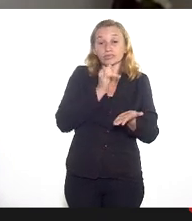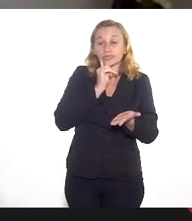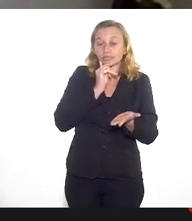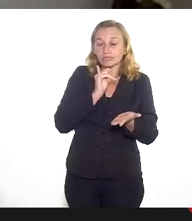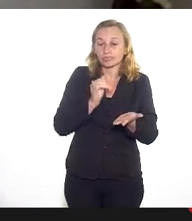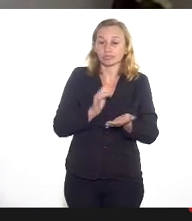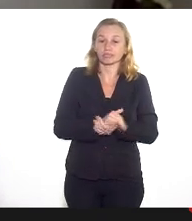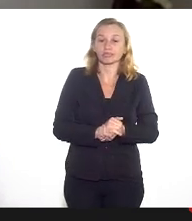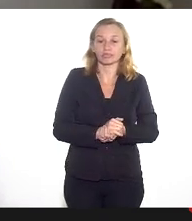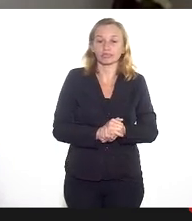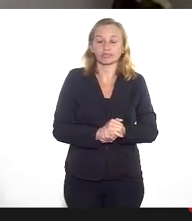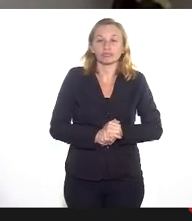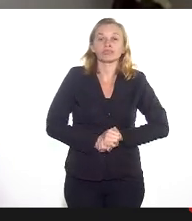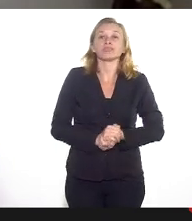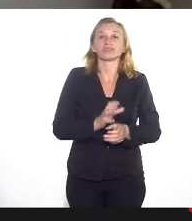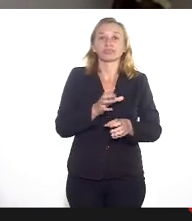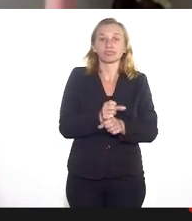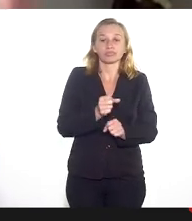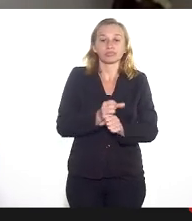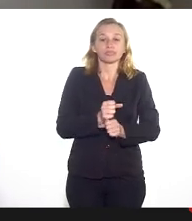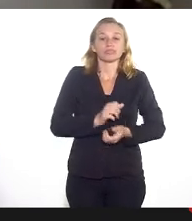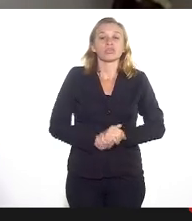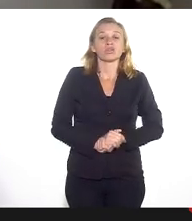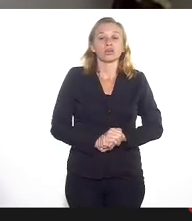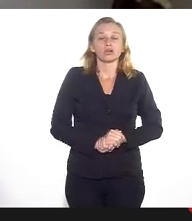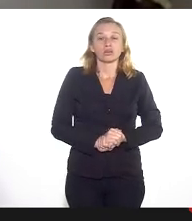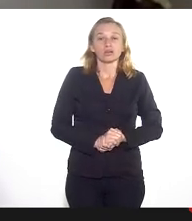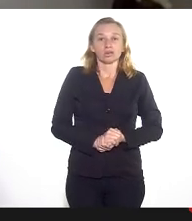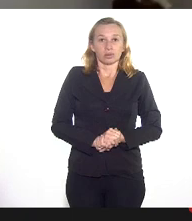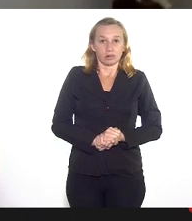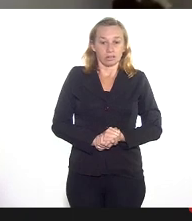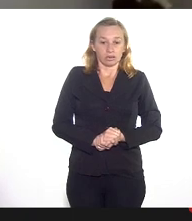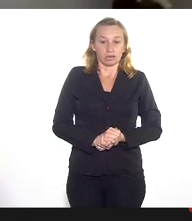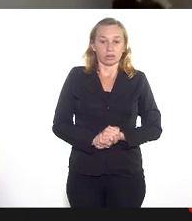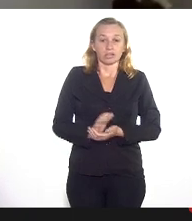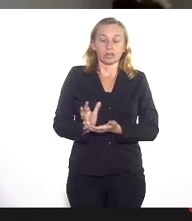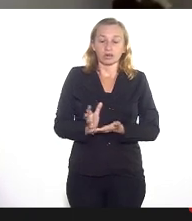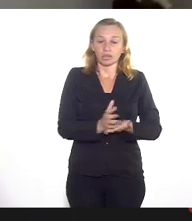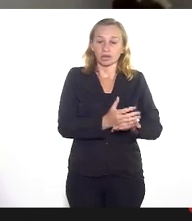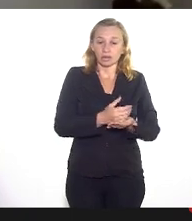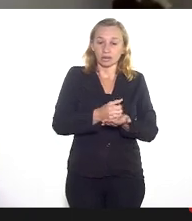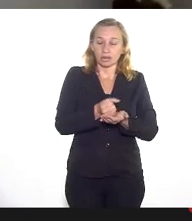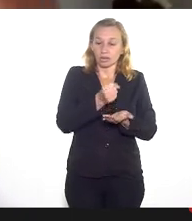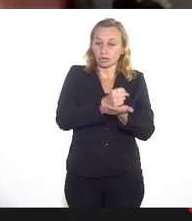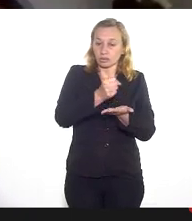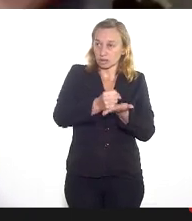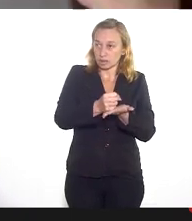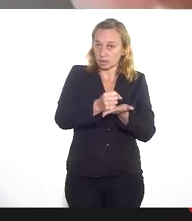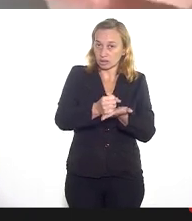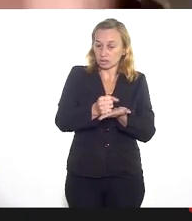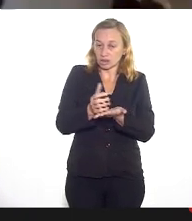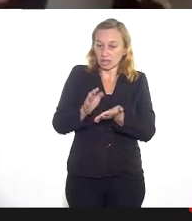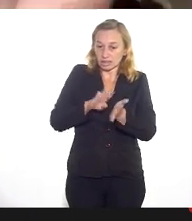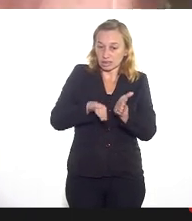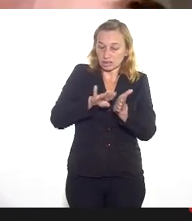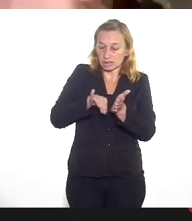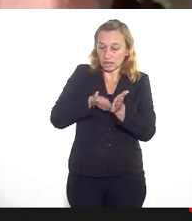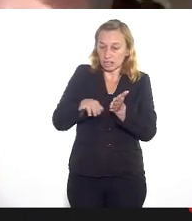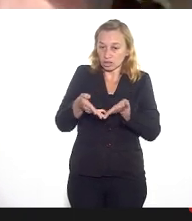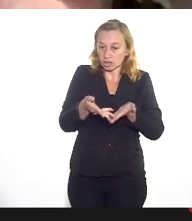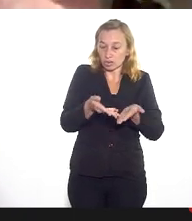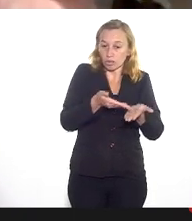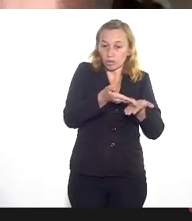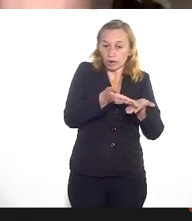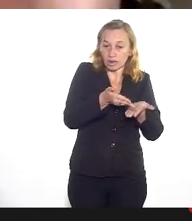arrendamento de uma FPSO, por exemplo, né? E na medida em que ele arrenda, né, ele contrata isso, esse gasto ele é